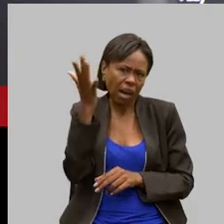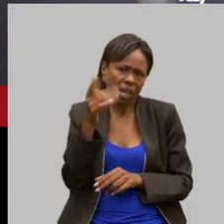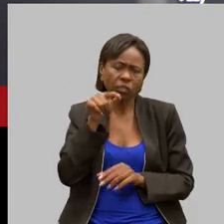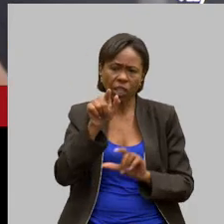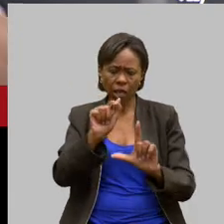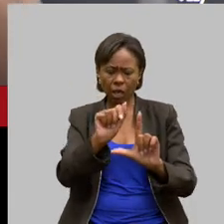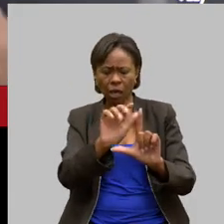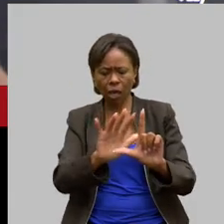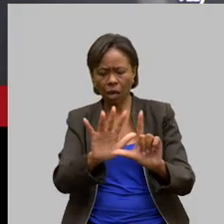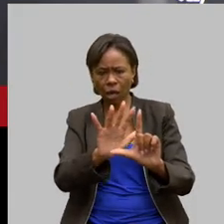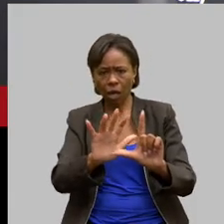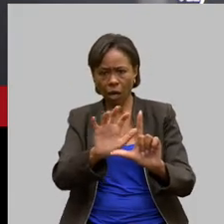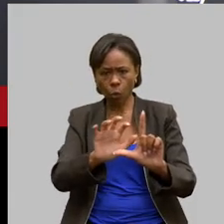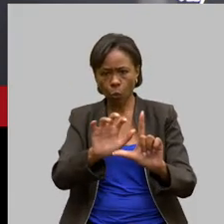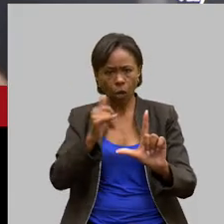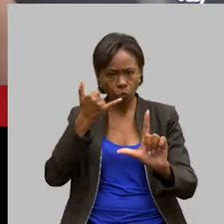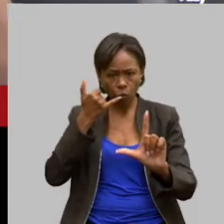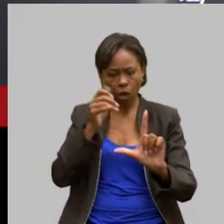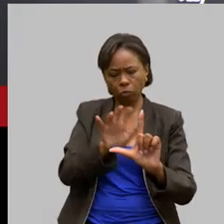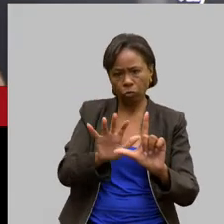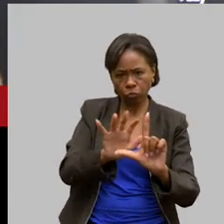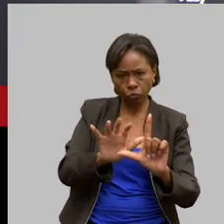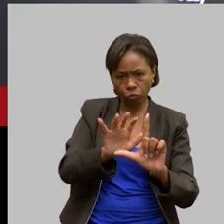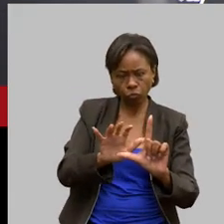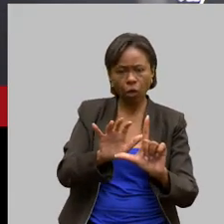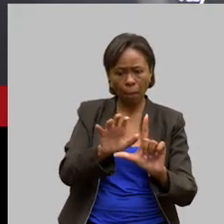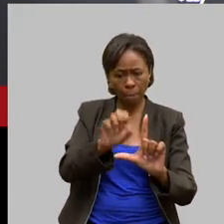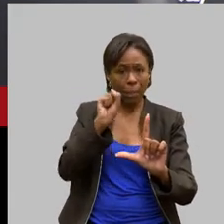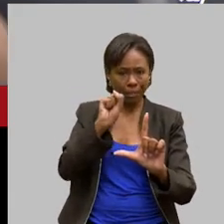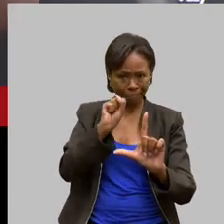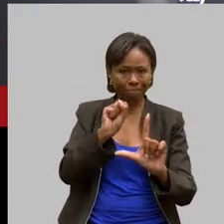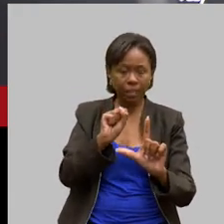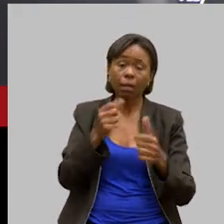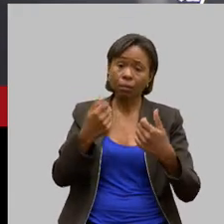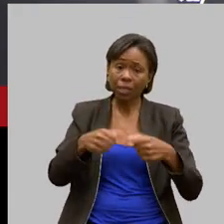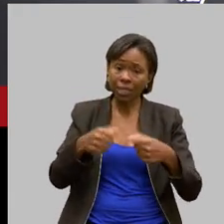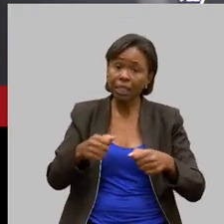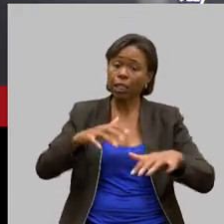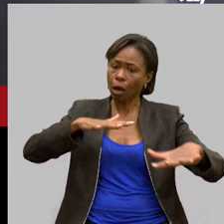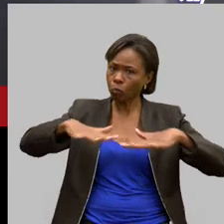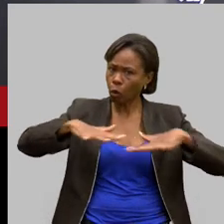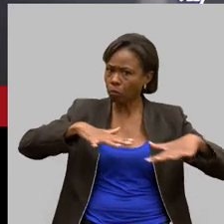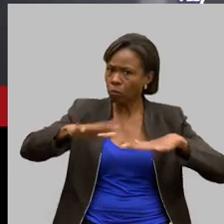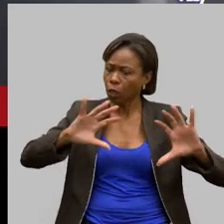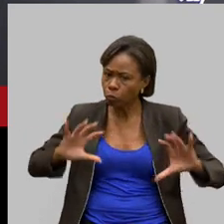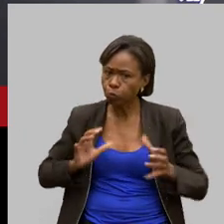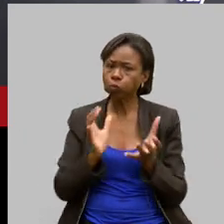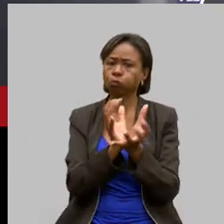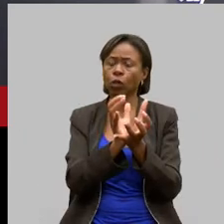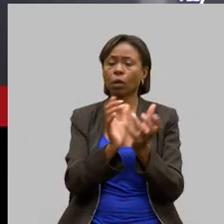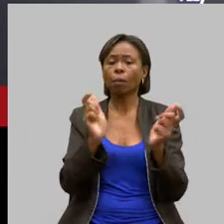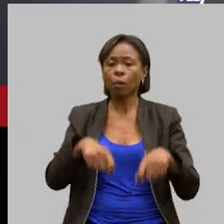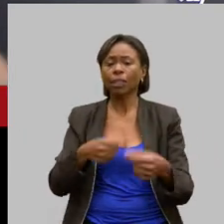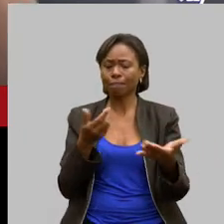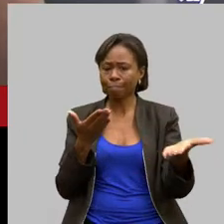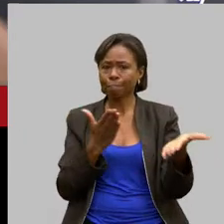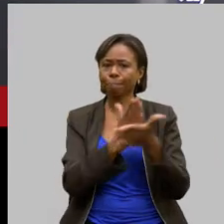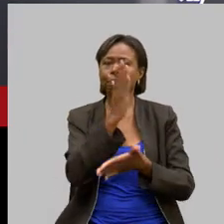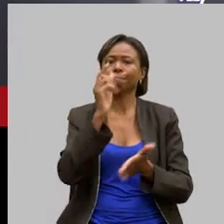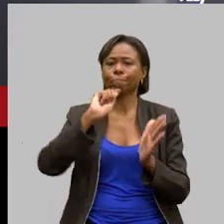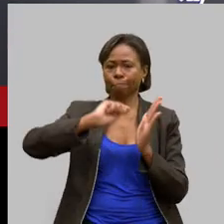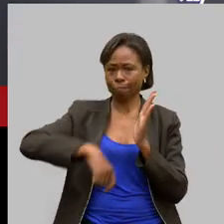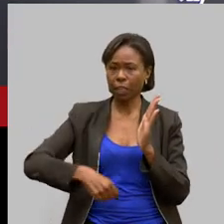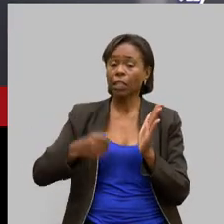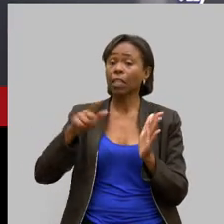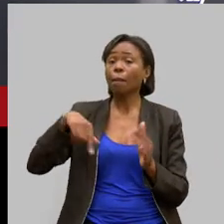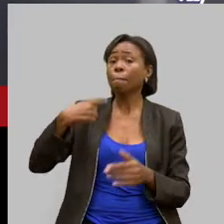Code tá ali porque nós precisamos da mobilização para que a gente possa garantir aprovação e depois cobrar o